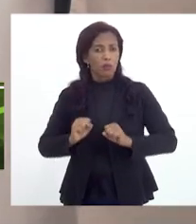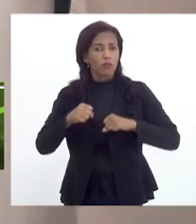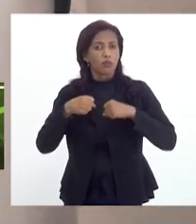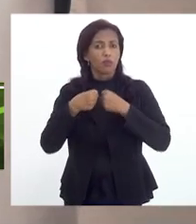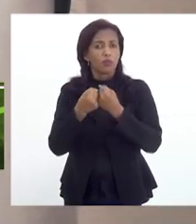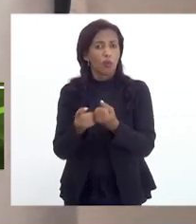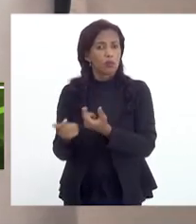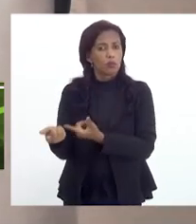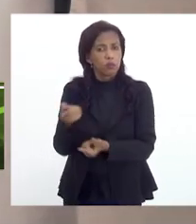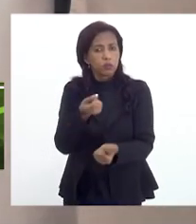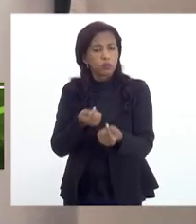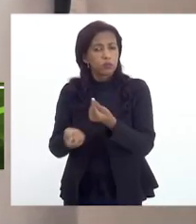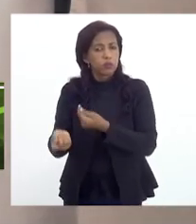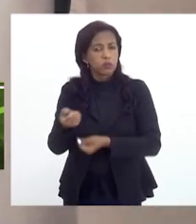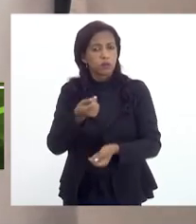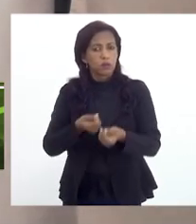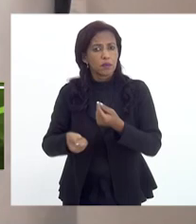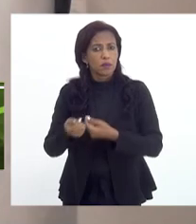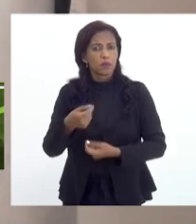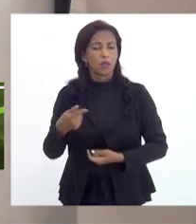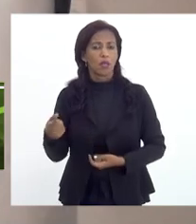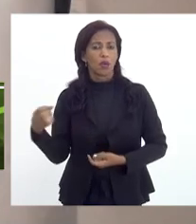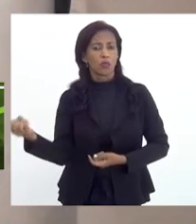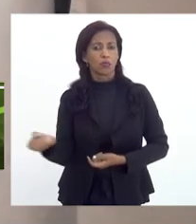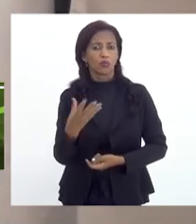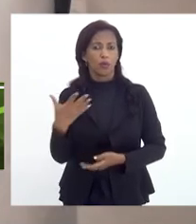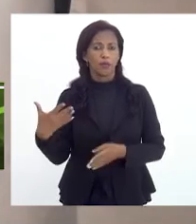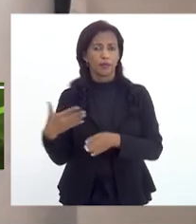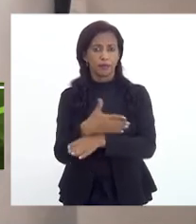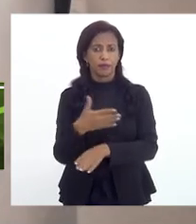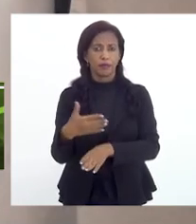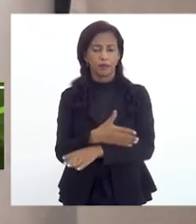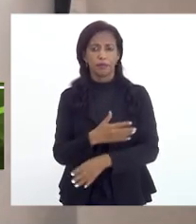Financeira O fundo É os novos Ingressos